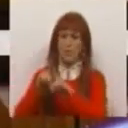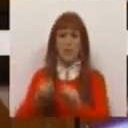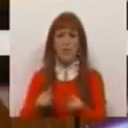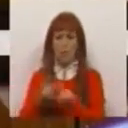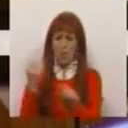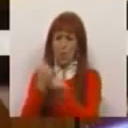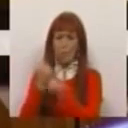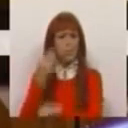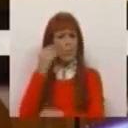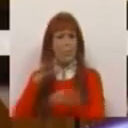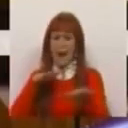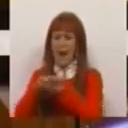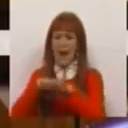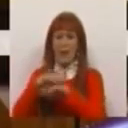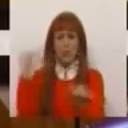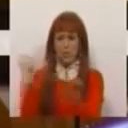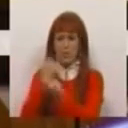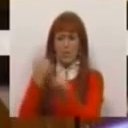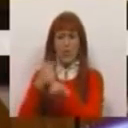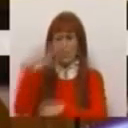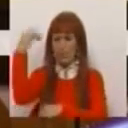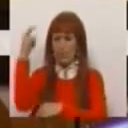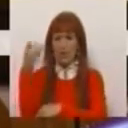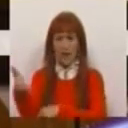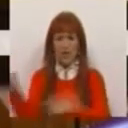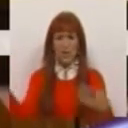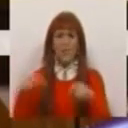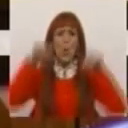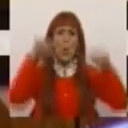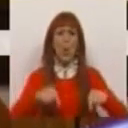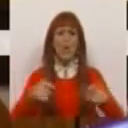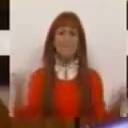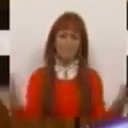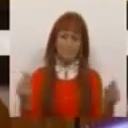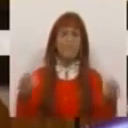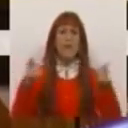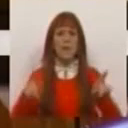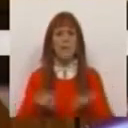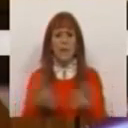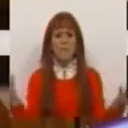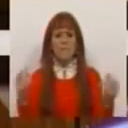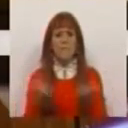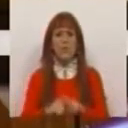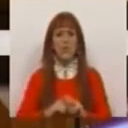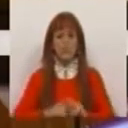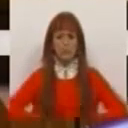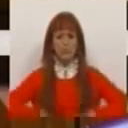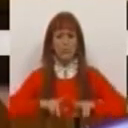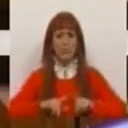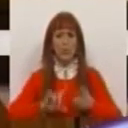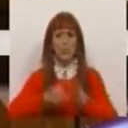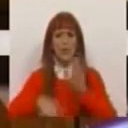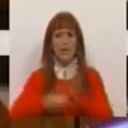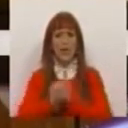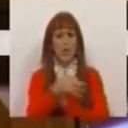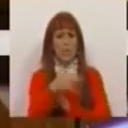do funcionamento da rede, no trabalho dos professores. E hoje, de facto, também, para além do projeto de lei do